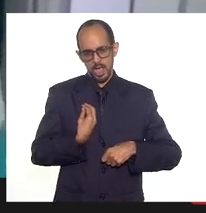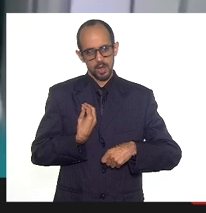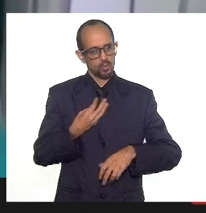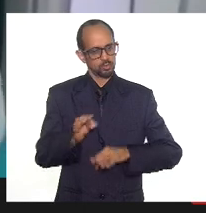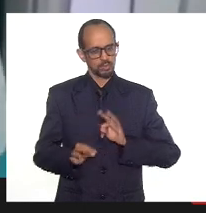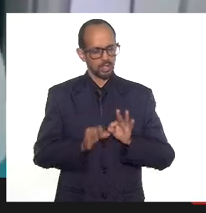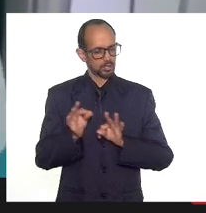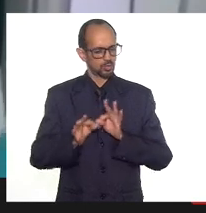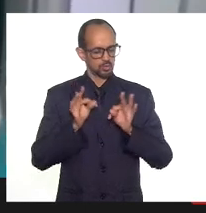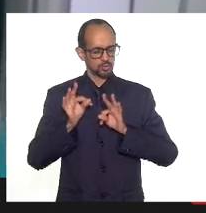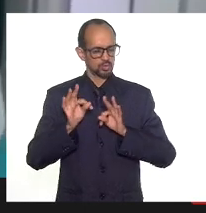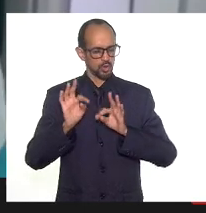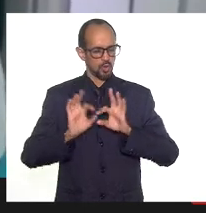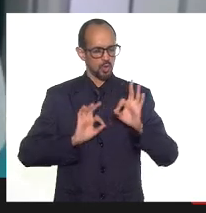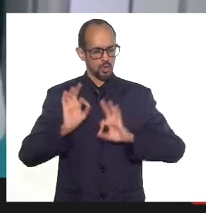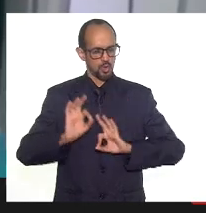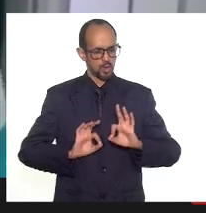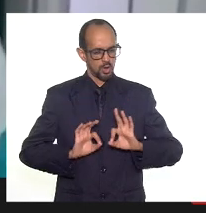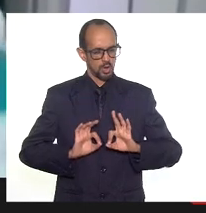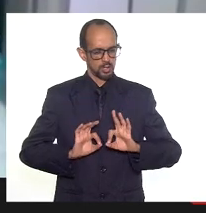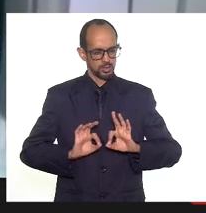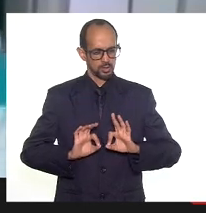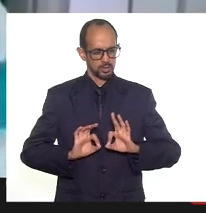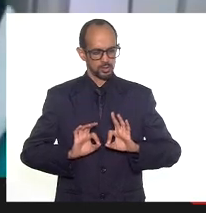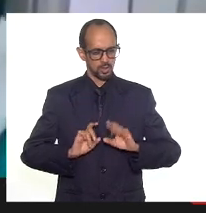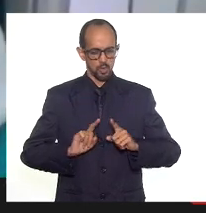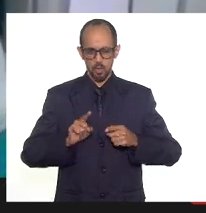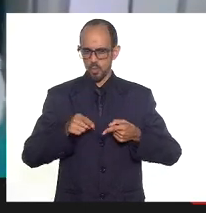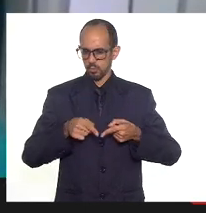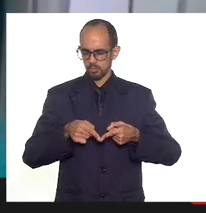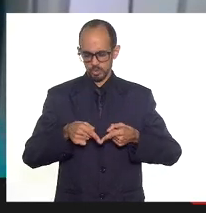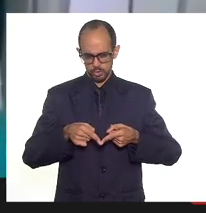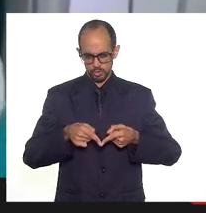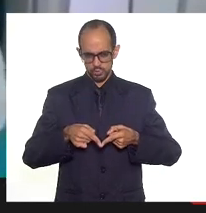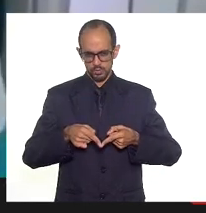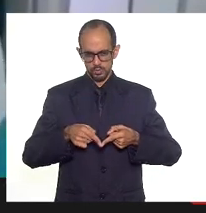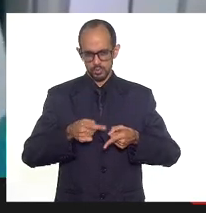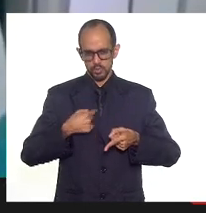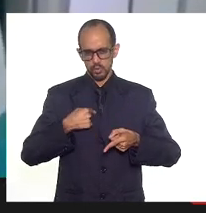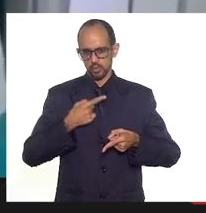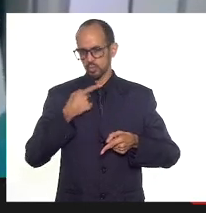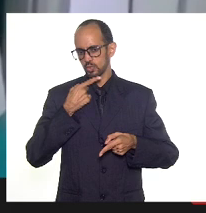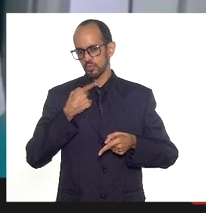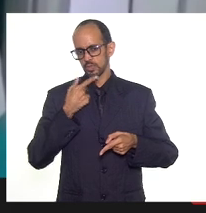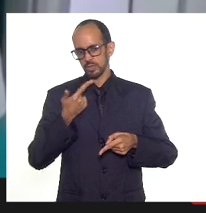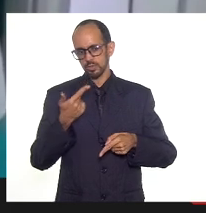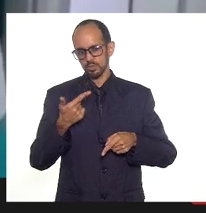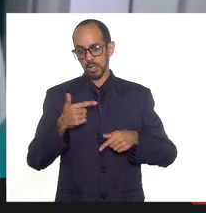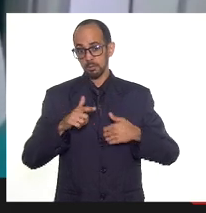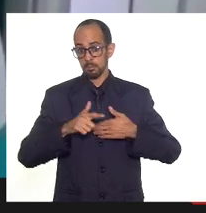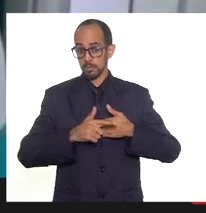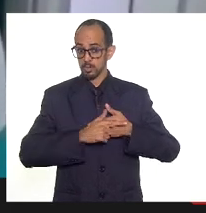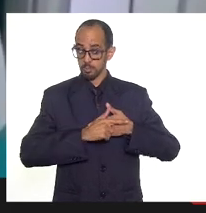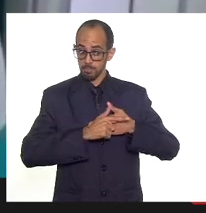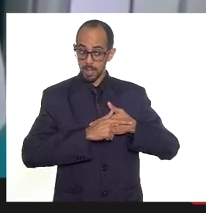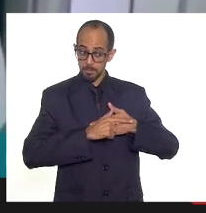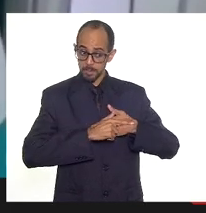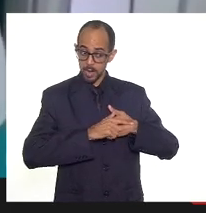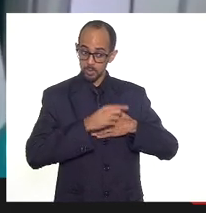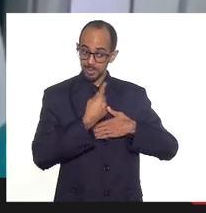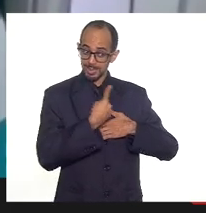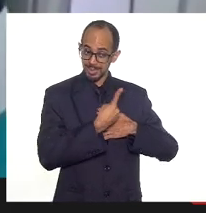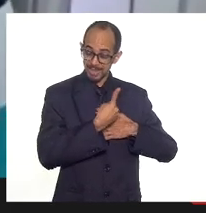moderna, organizada, com planejamento, com metas, não tem nenhuma dúvida. Mas assim, o papel que elas cumprem, deputado Rubens